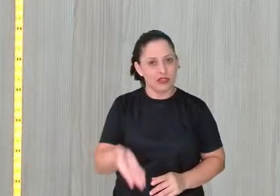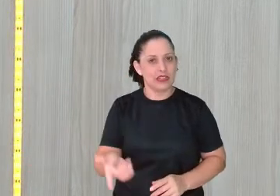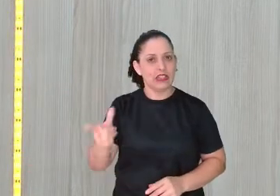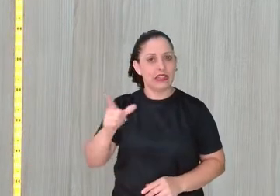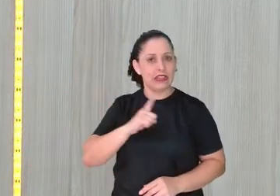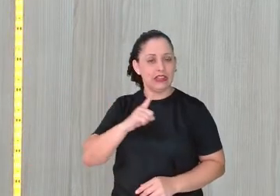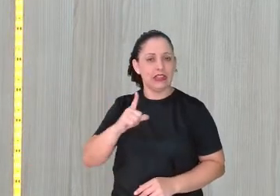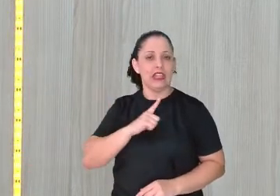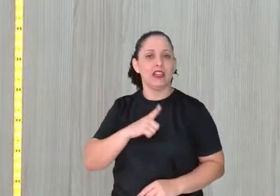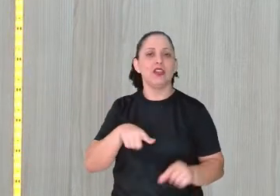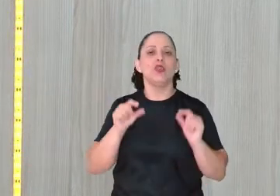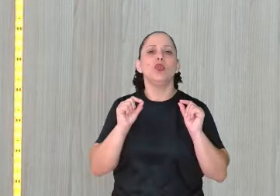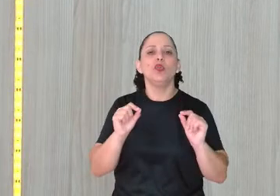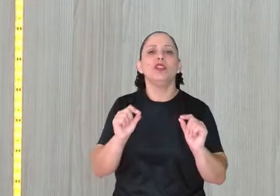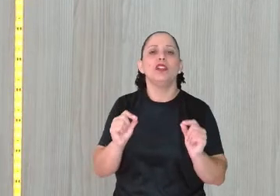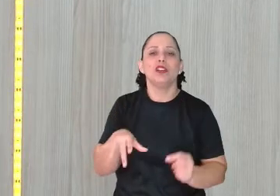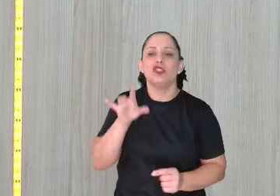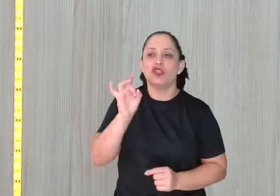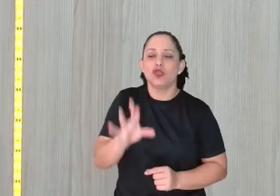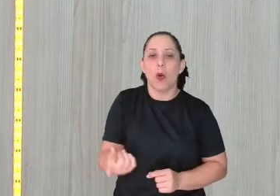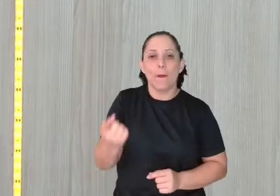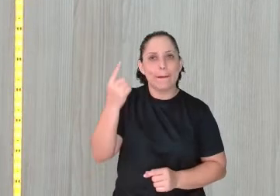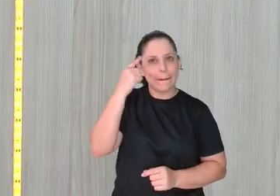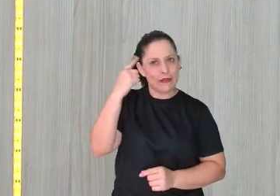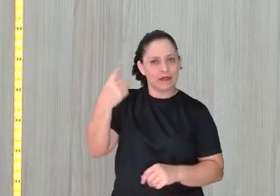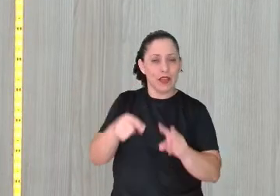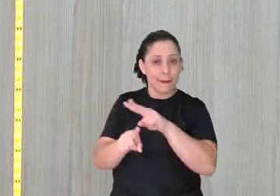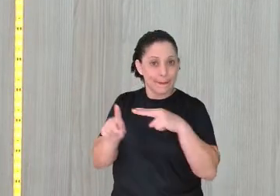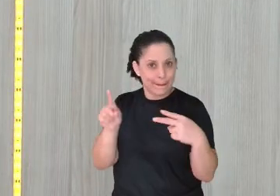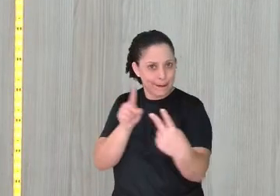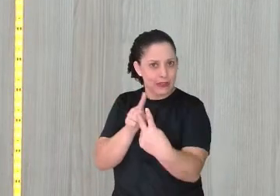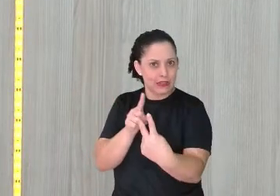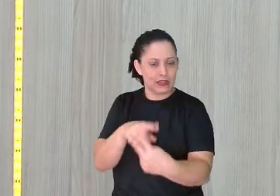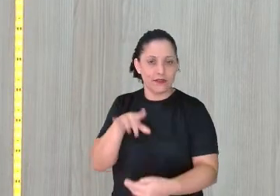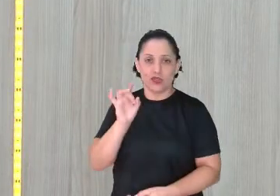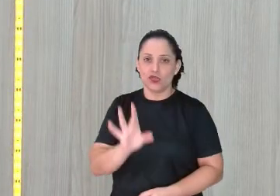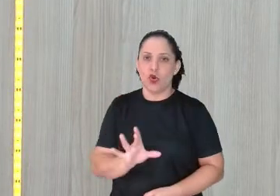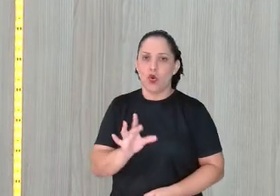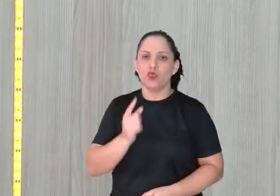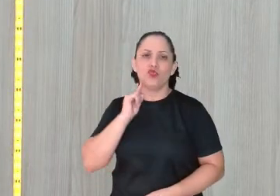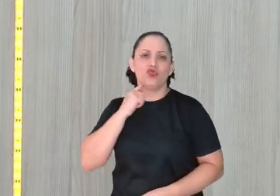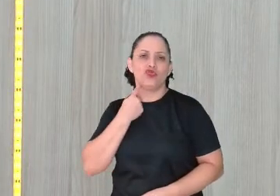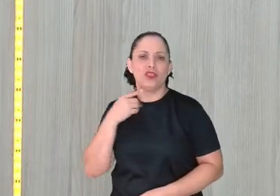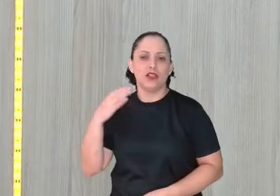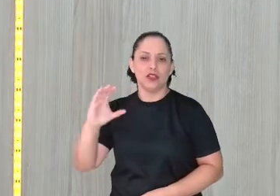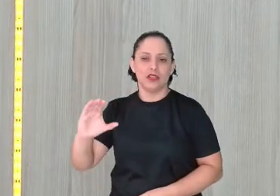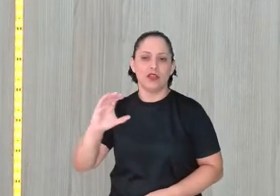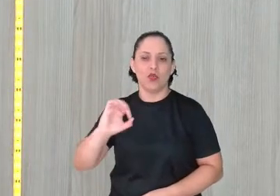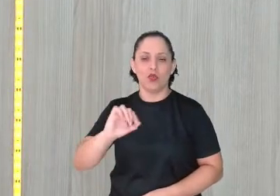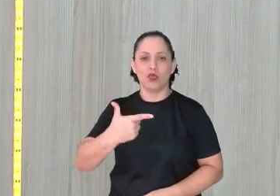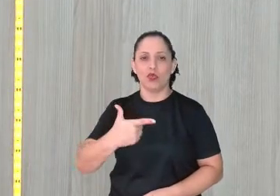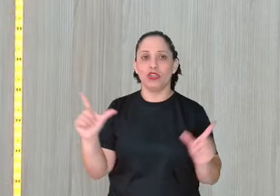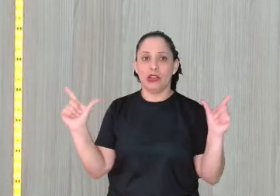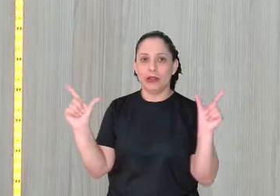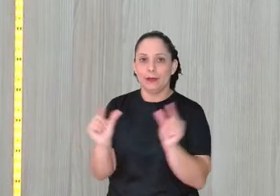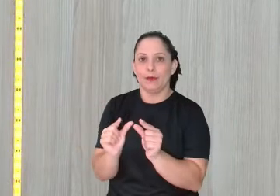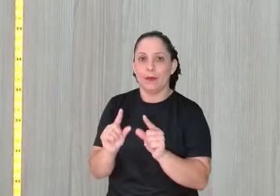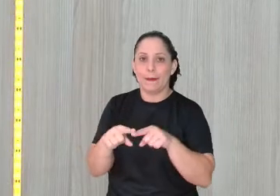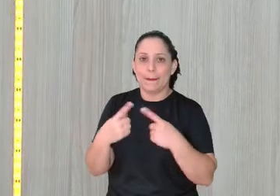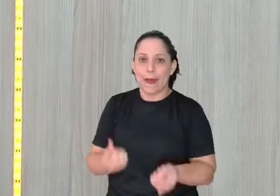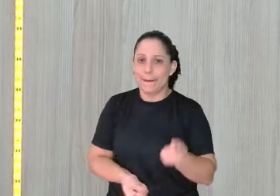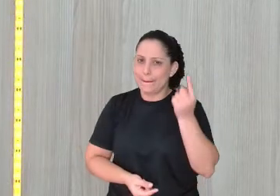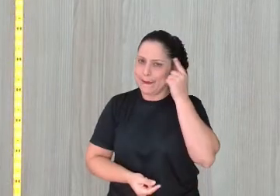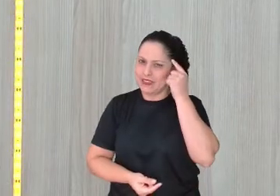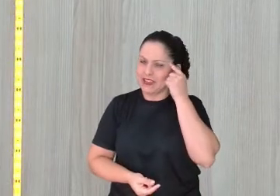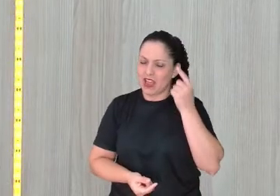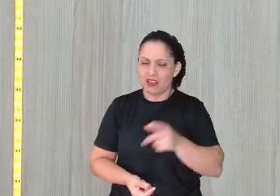onde só está pensando nessa perspectiva, né, de diminuir a emissão de gases poluentes, mas não pensa no ser humano